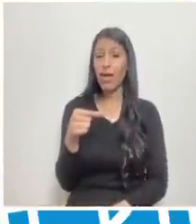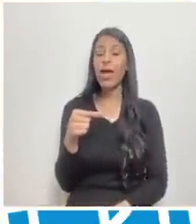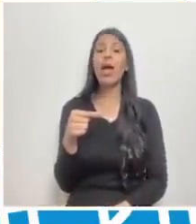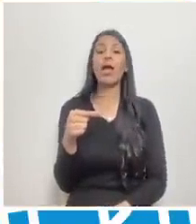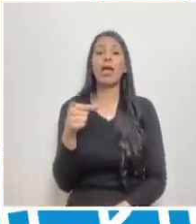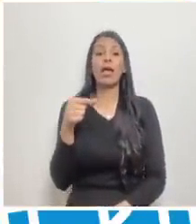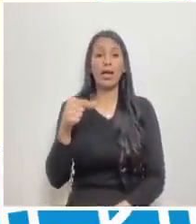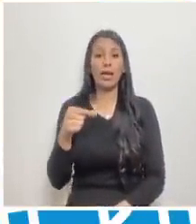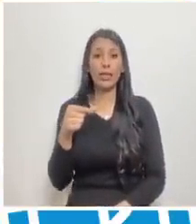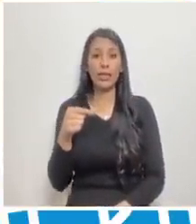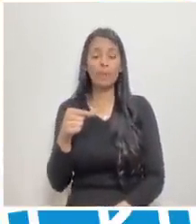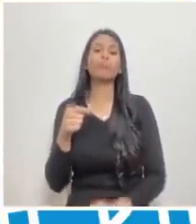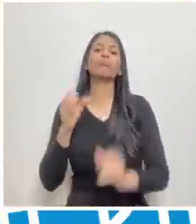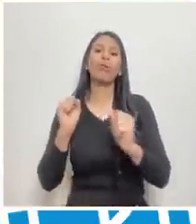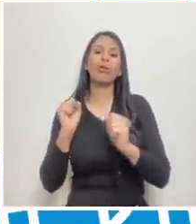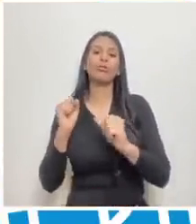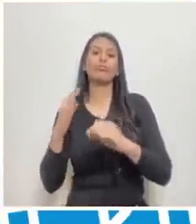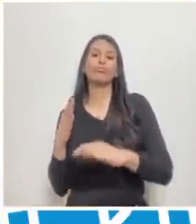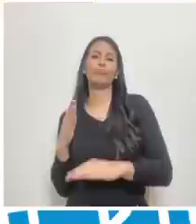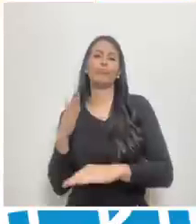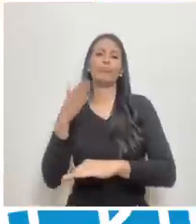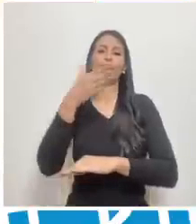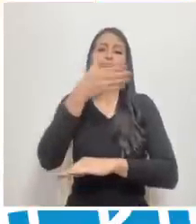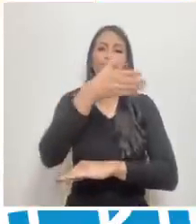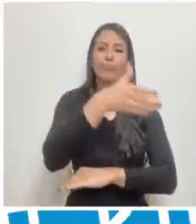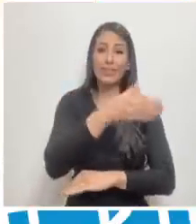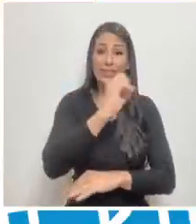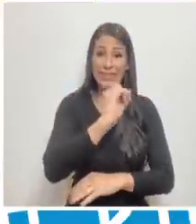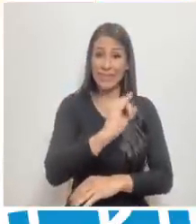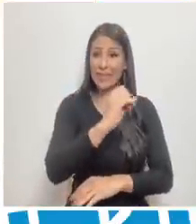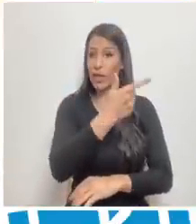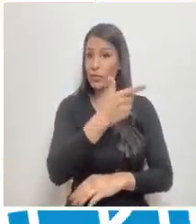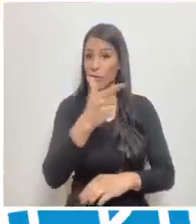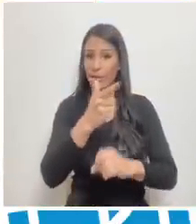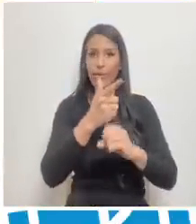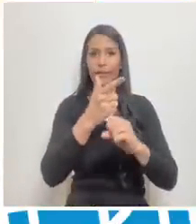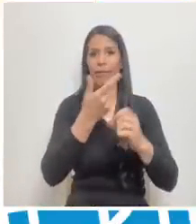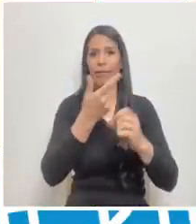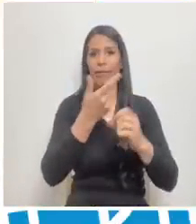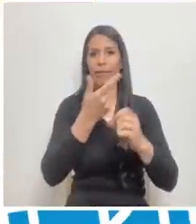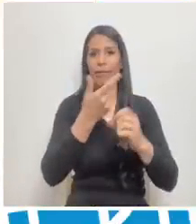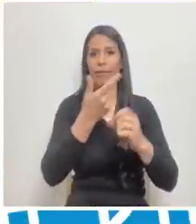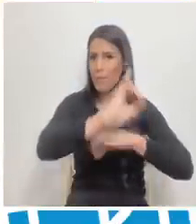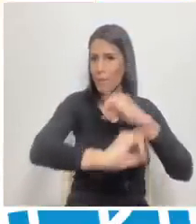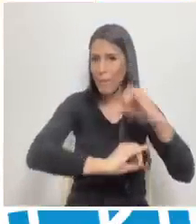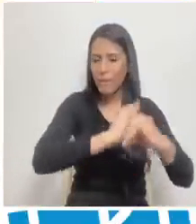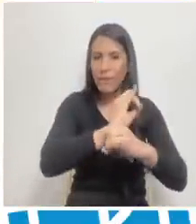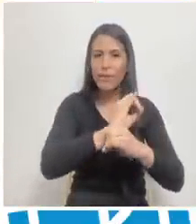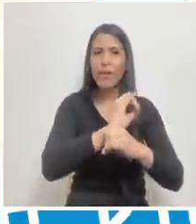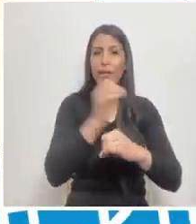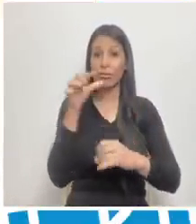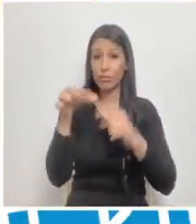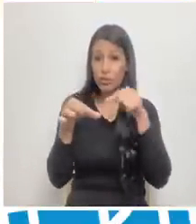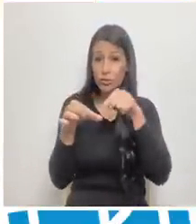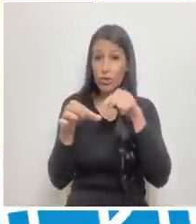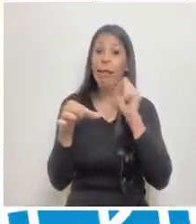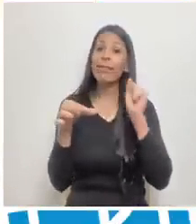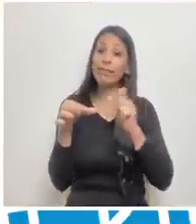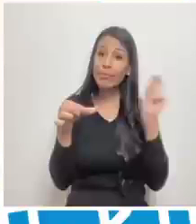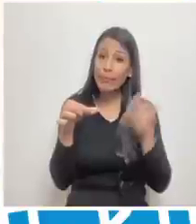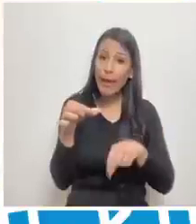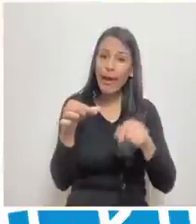as regiões que você não tem acesso ao computador e preparar cada um